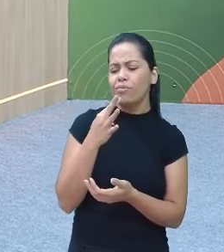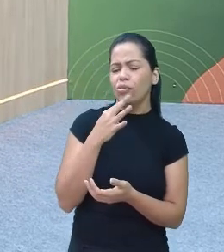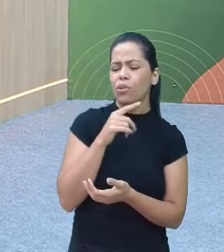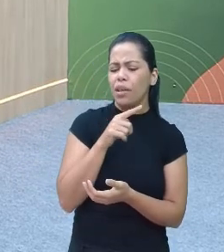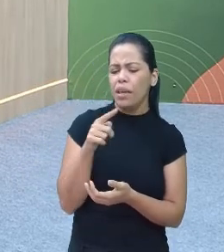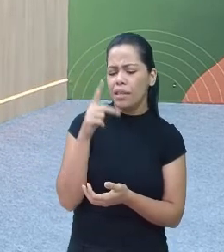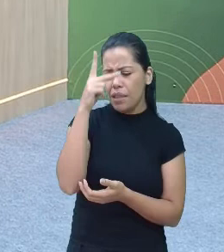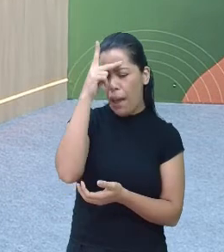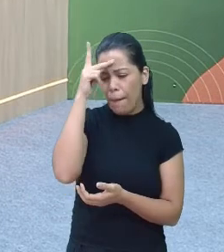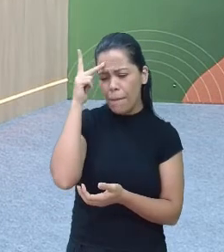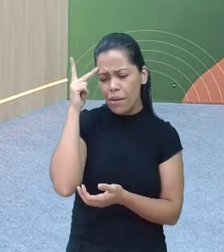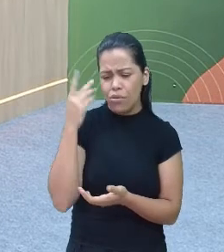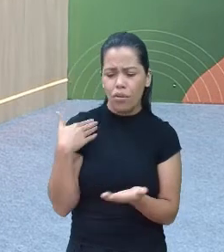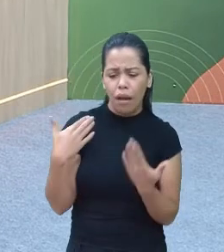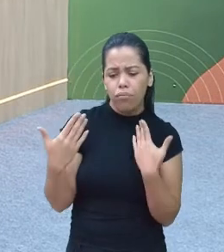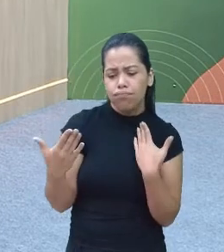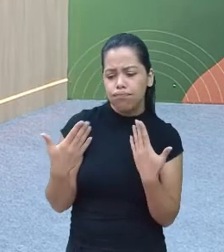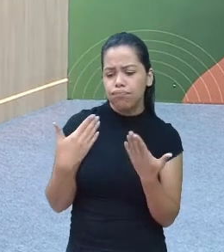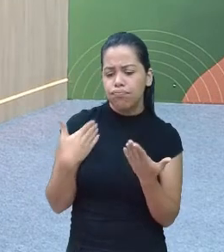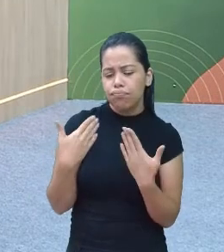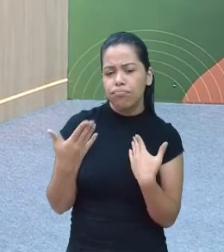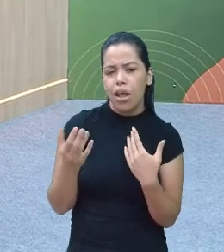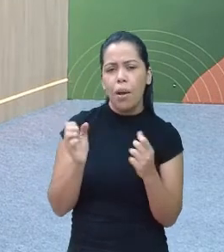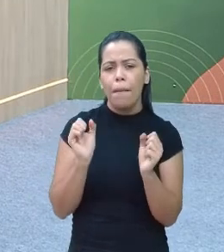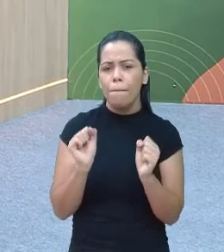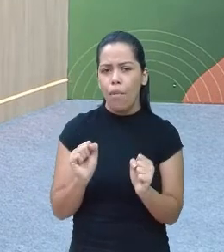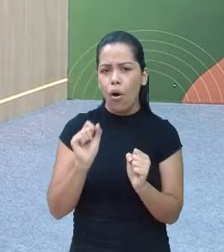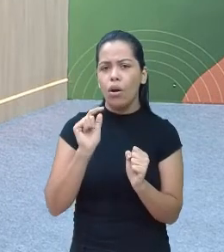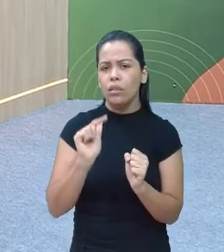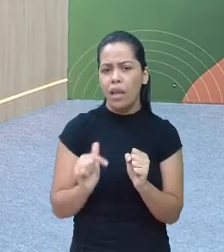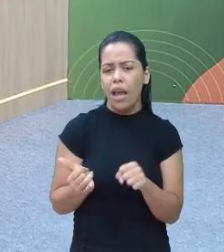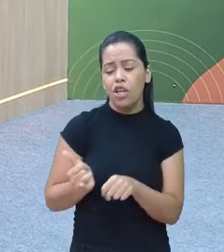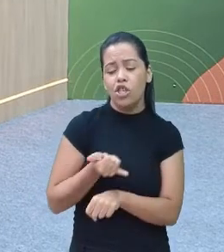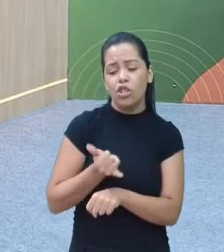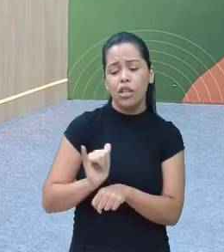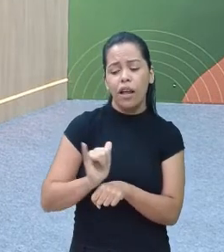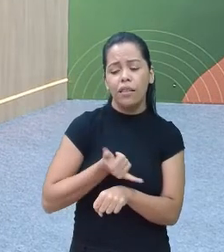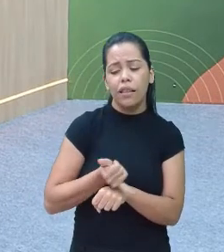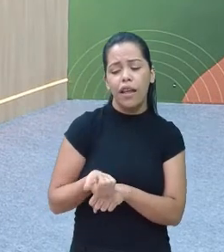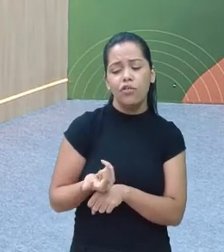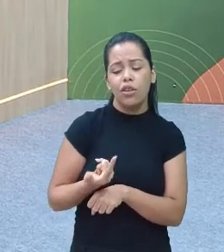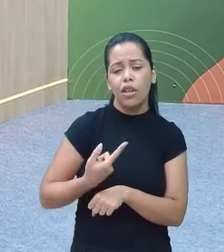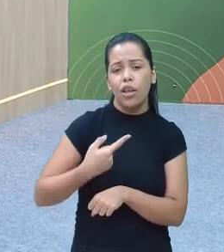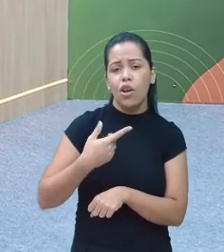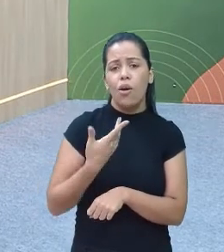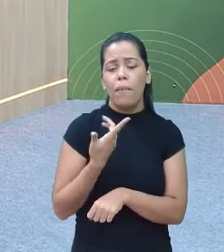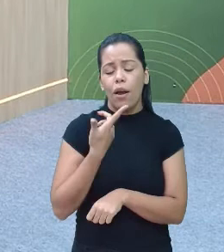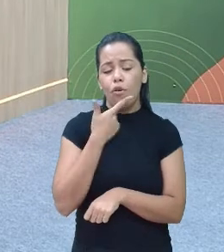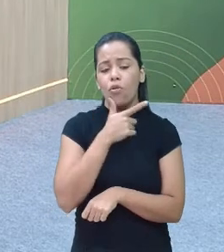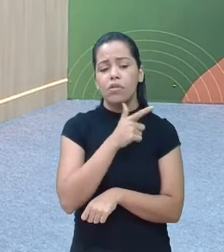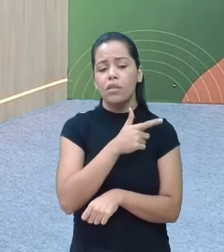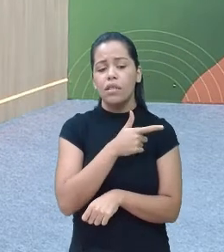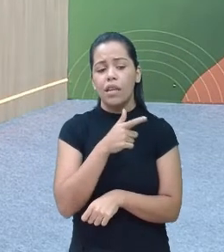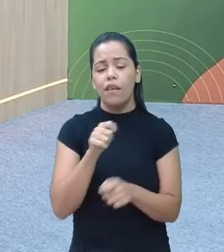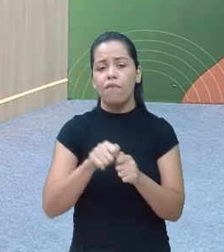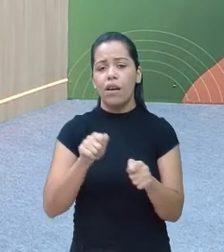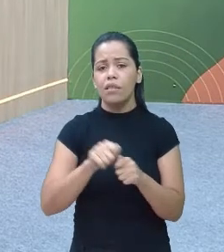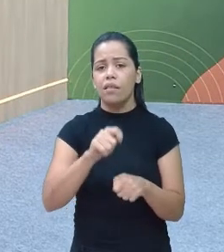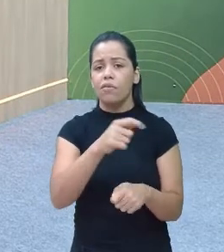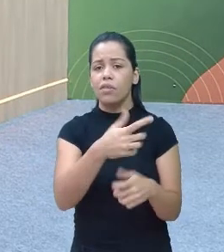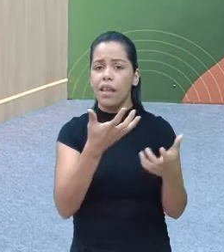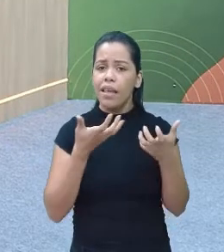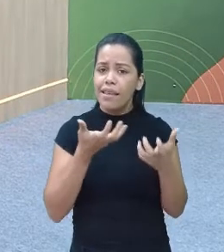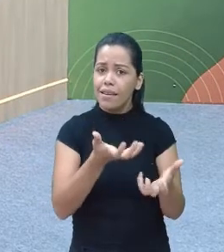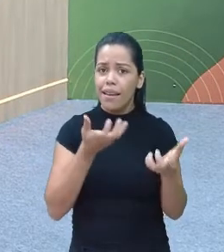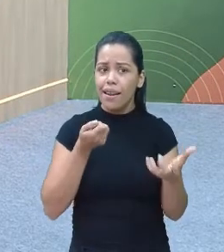estão falando sobre coisas da vida, né? Então, isso pode ser uma tática na tentativa de lhe convencer a comprar determinado produto, tá